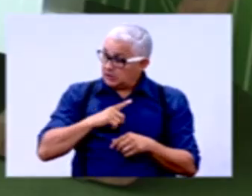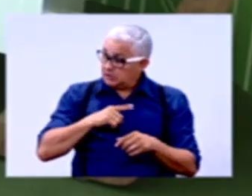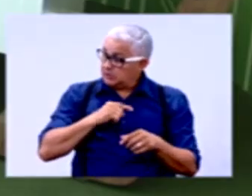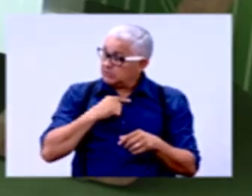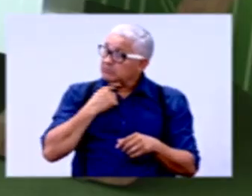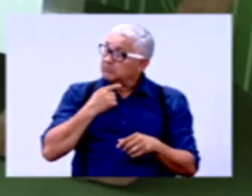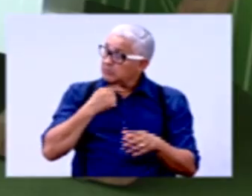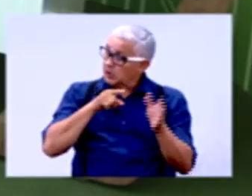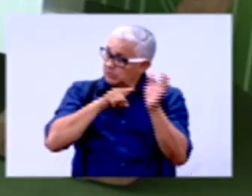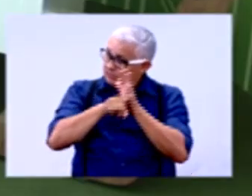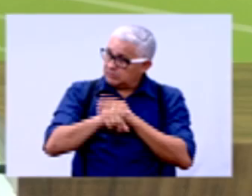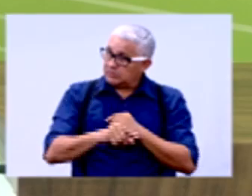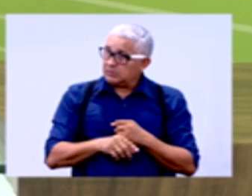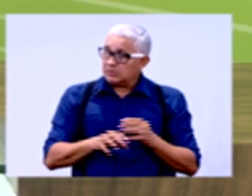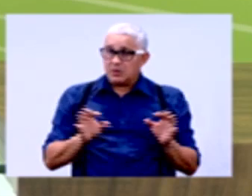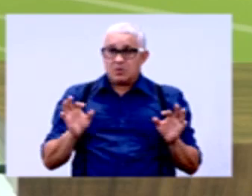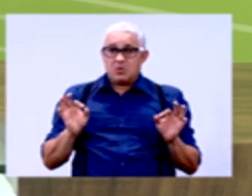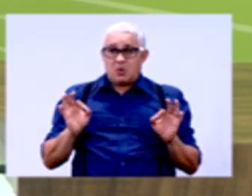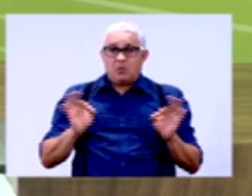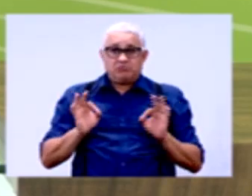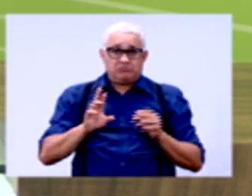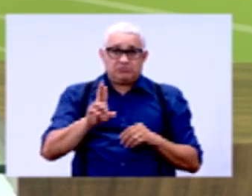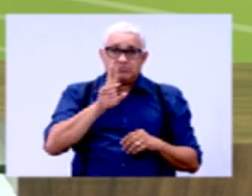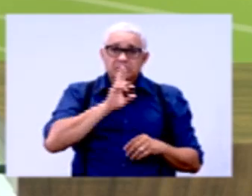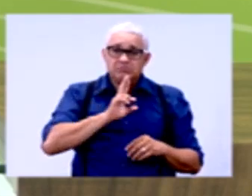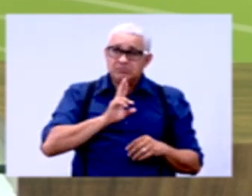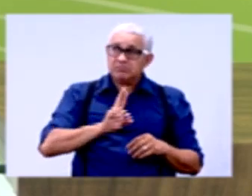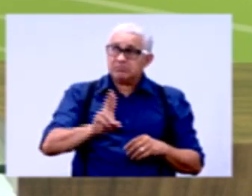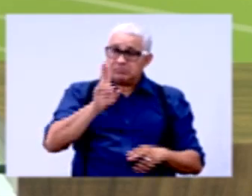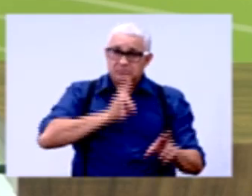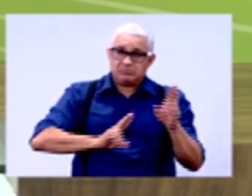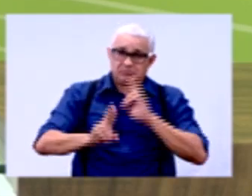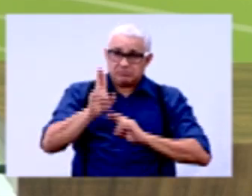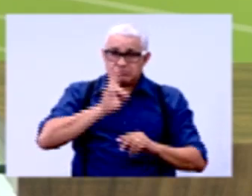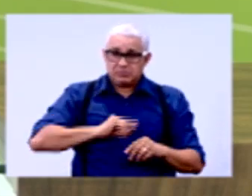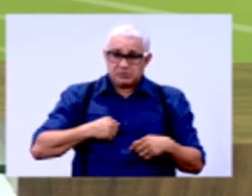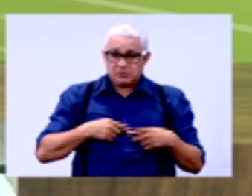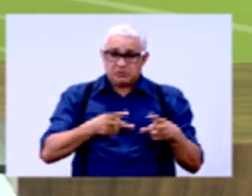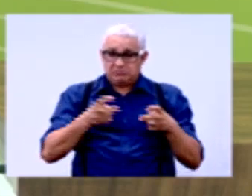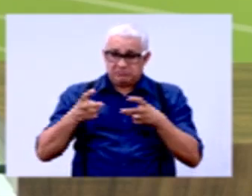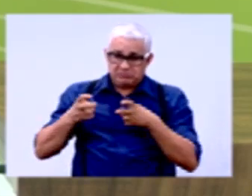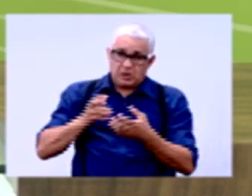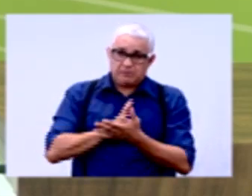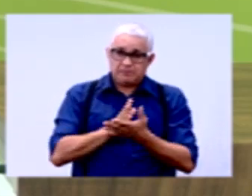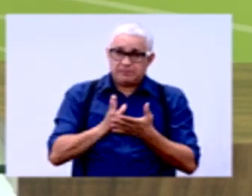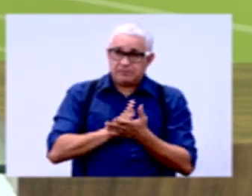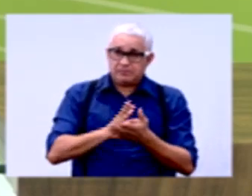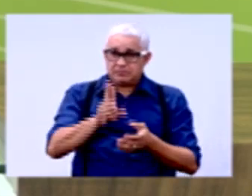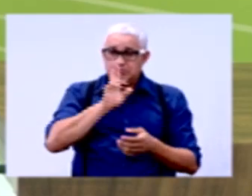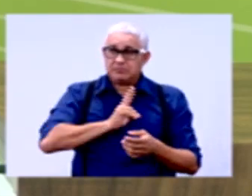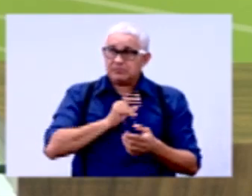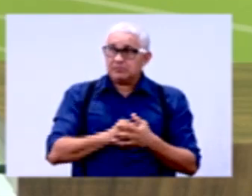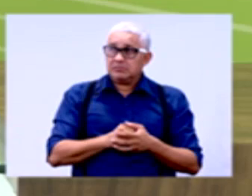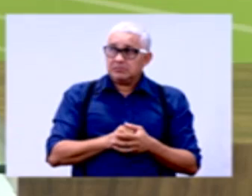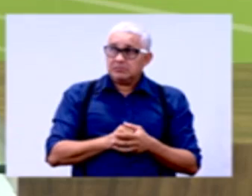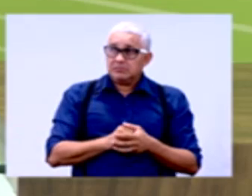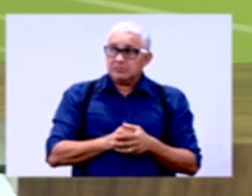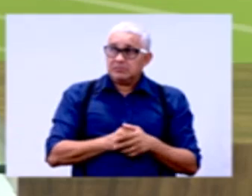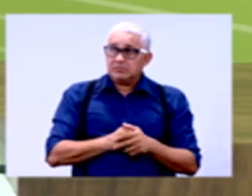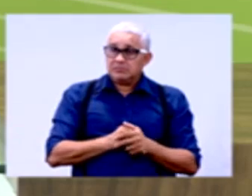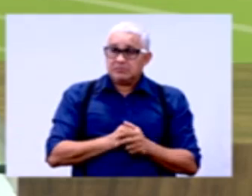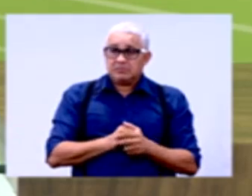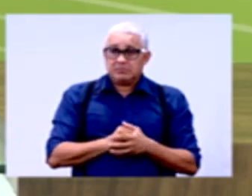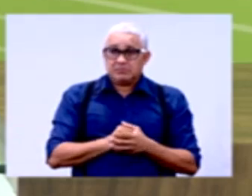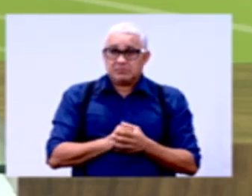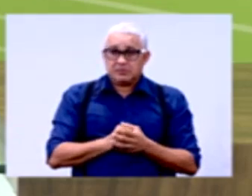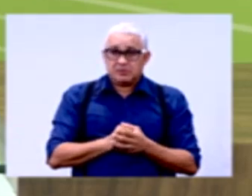dos nossos alunos? Não, tiveram algumas respostas aqui, percebi aqui, o pessoal fez aí e parece que